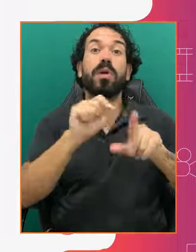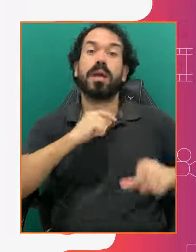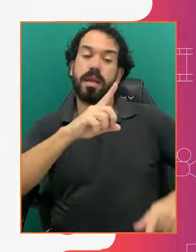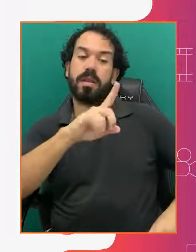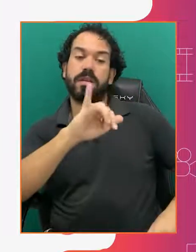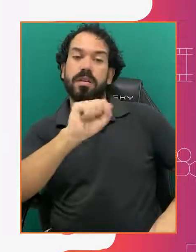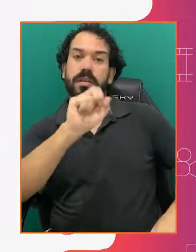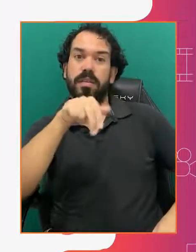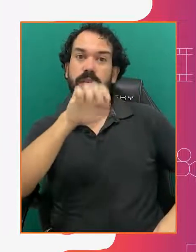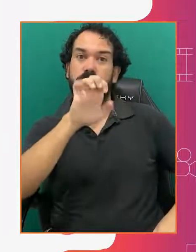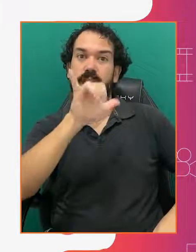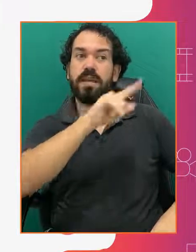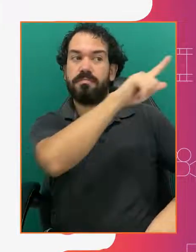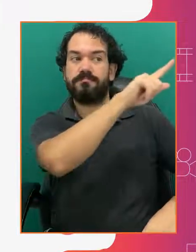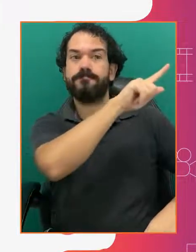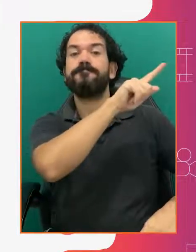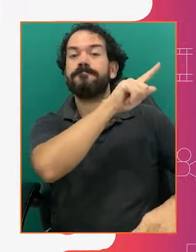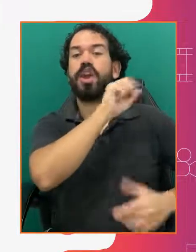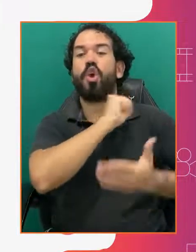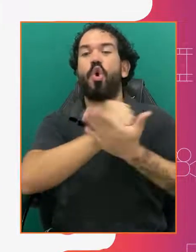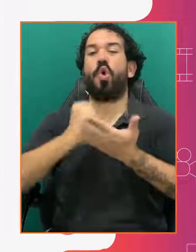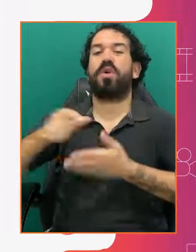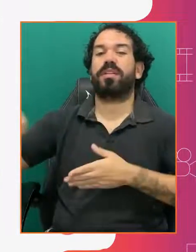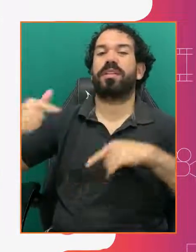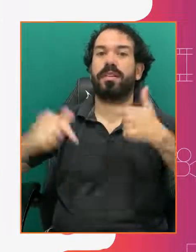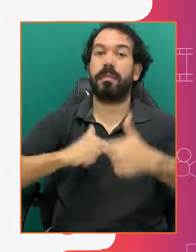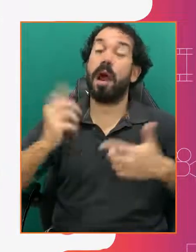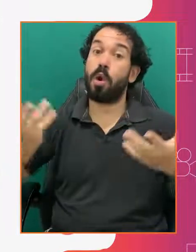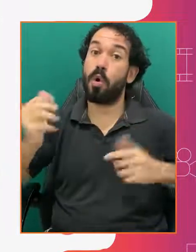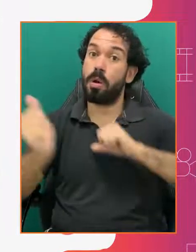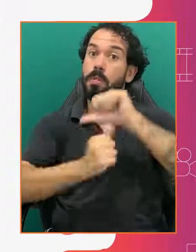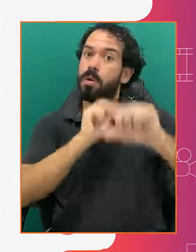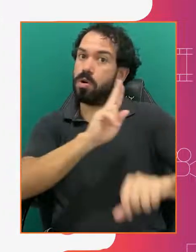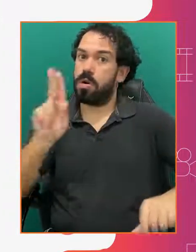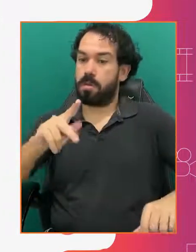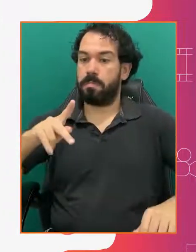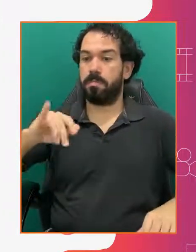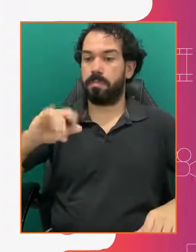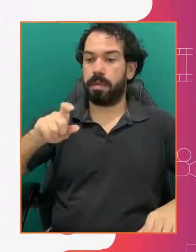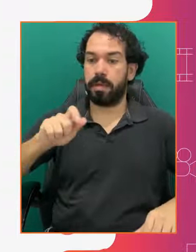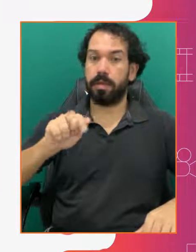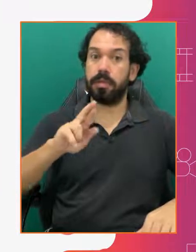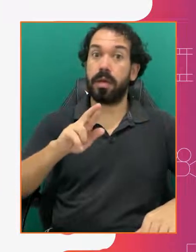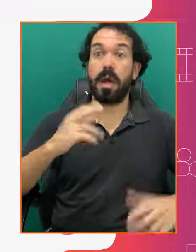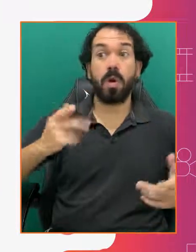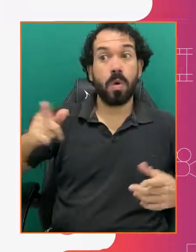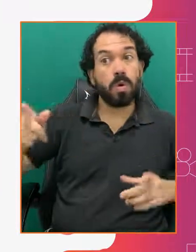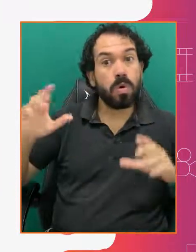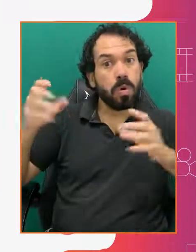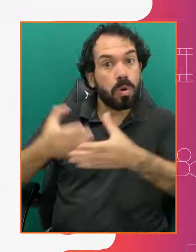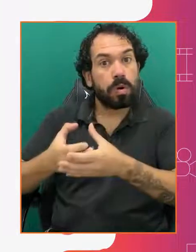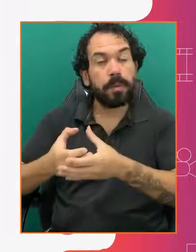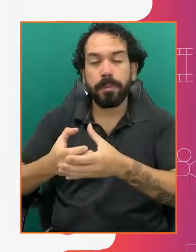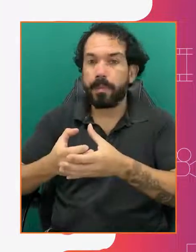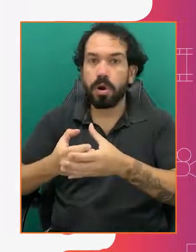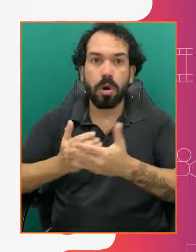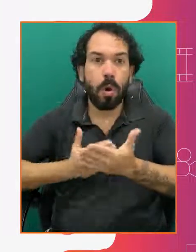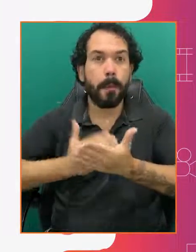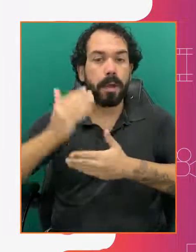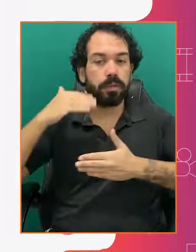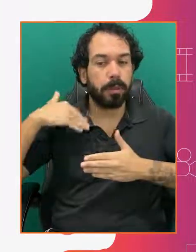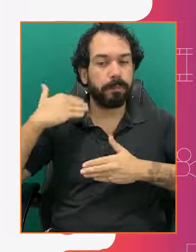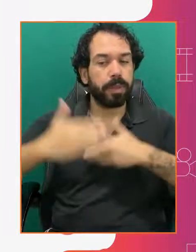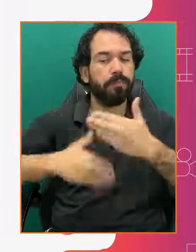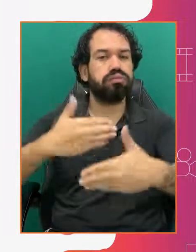principais clientes. Agora, já com o nome de Pixar, a jornada do estúdio dá o seu primeiro